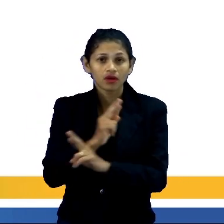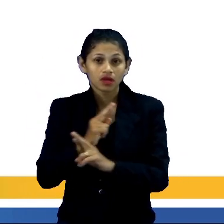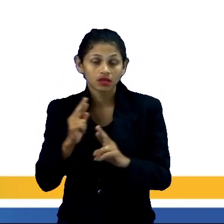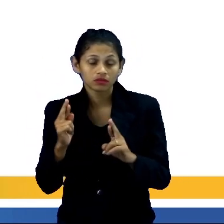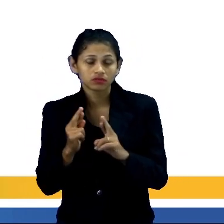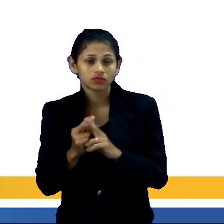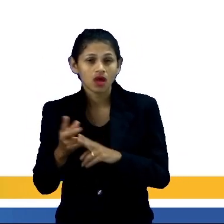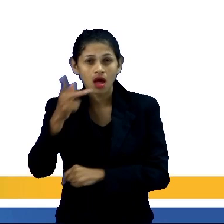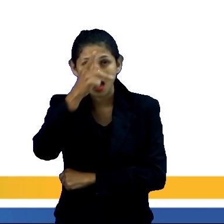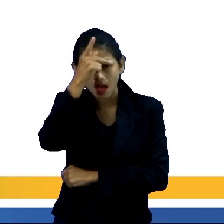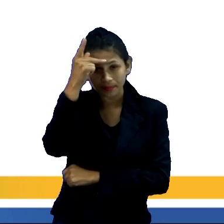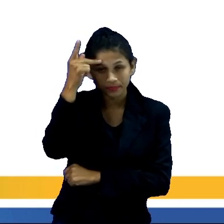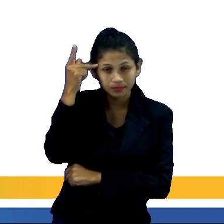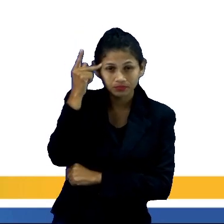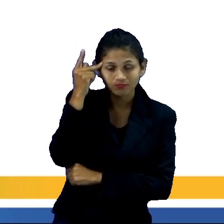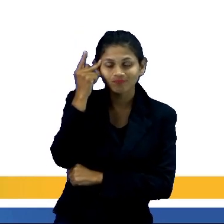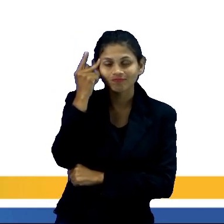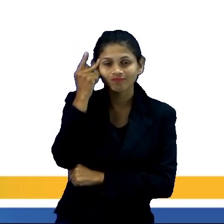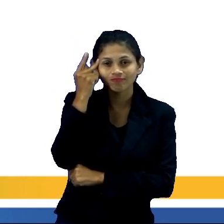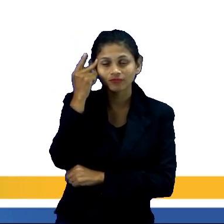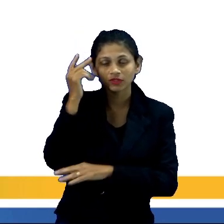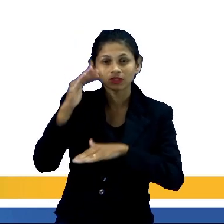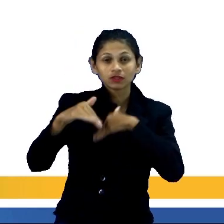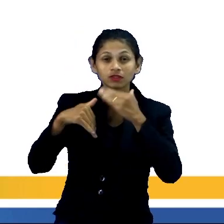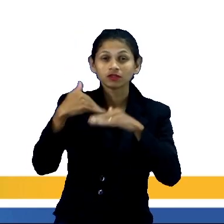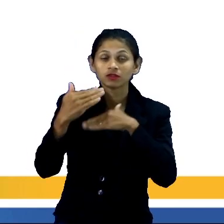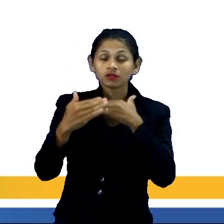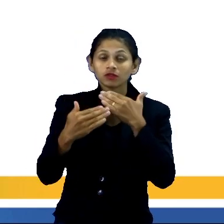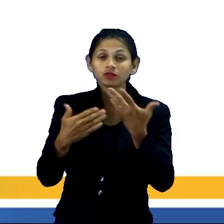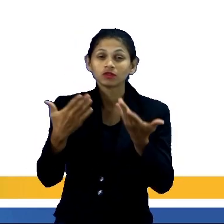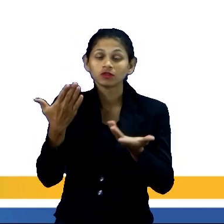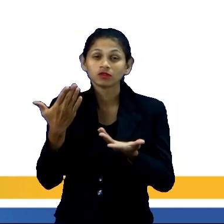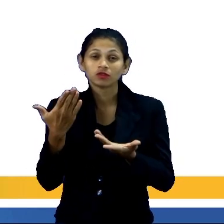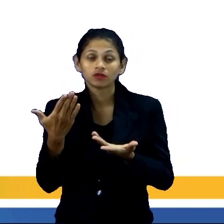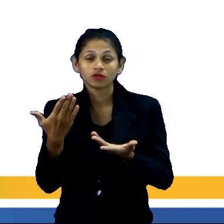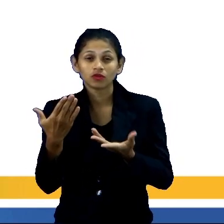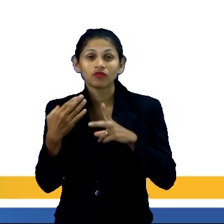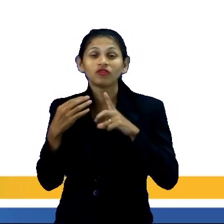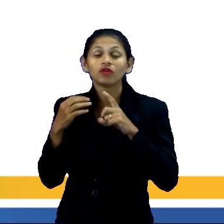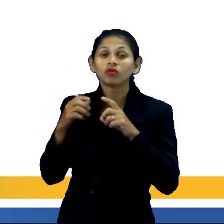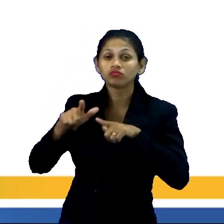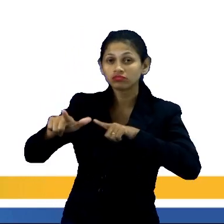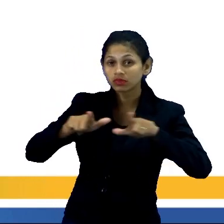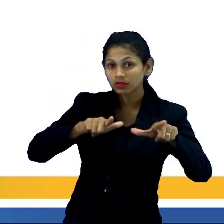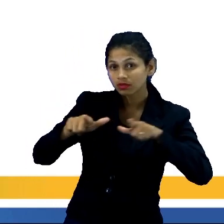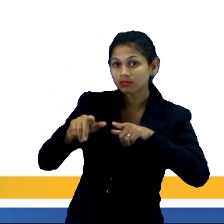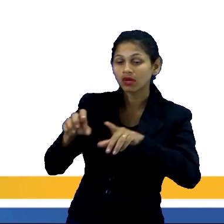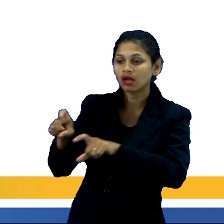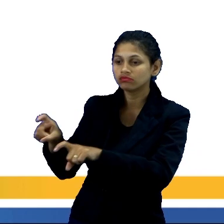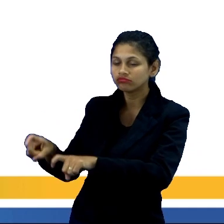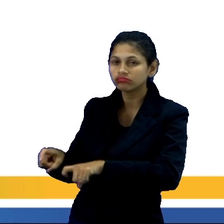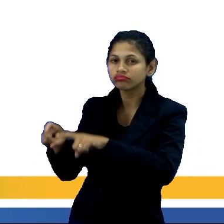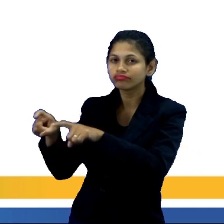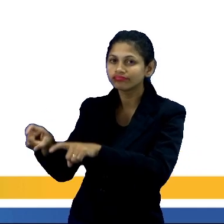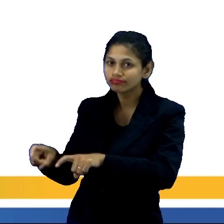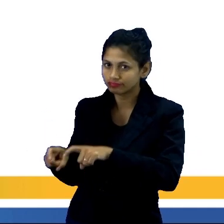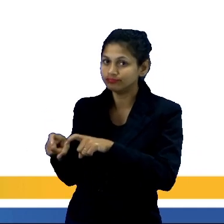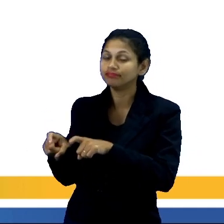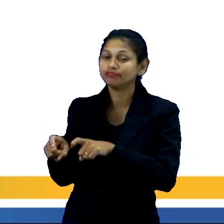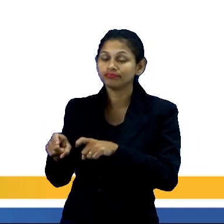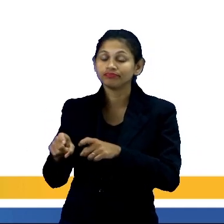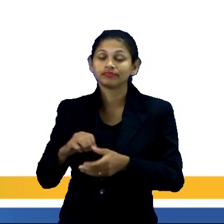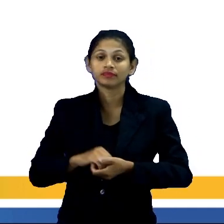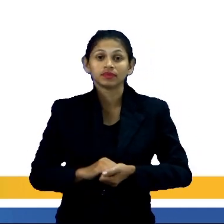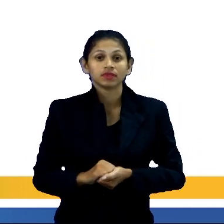relacionados a pessoas que desenvolviam atividades agropecuárias exportadoras, sendo a